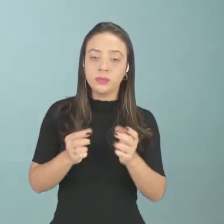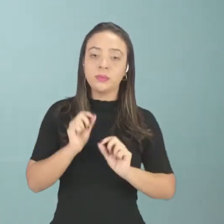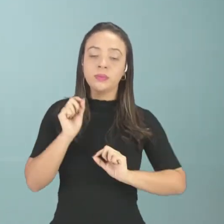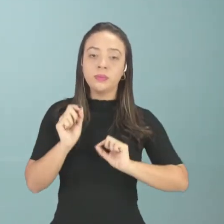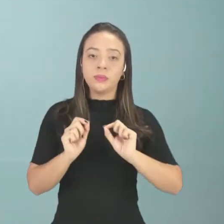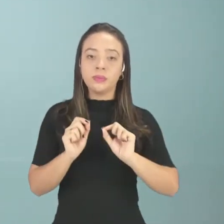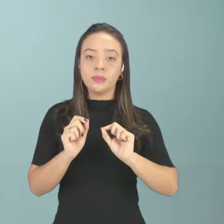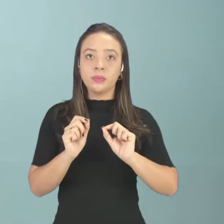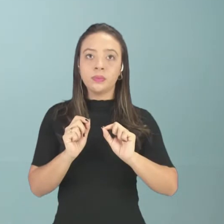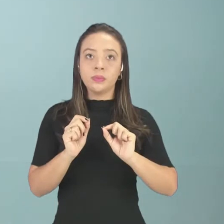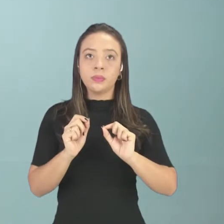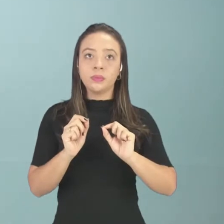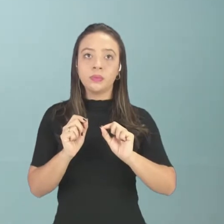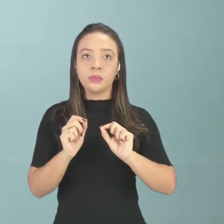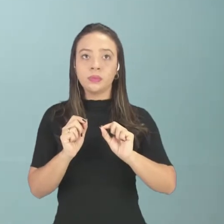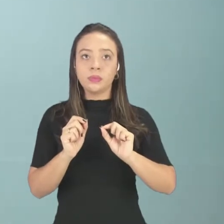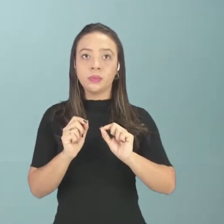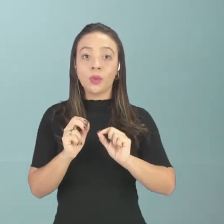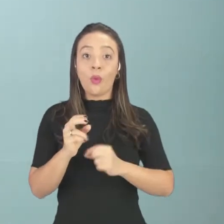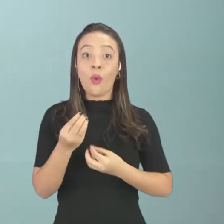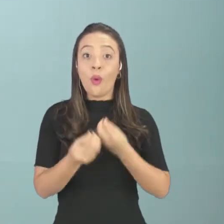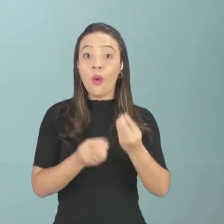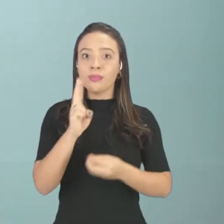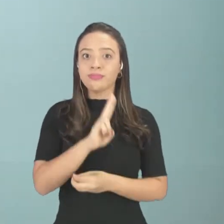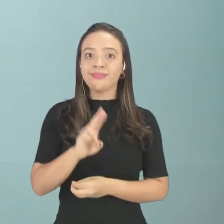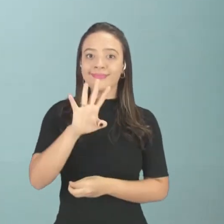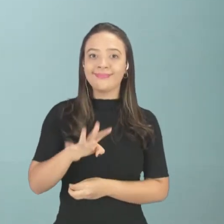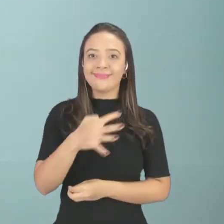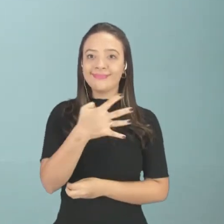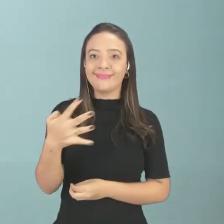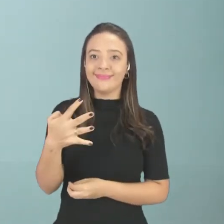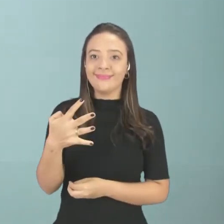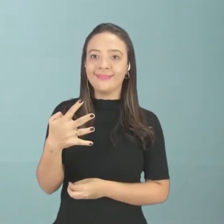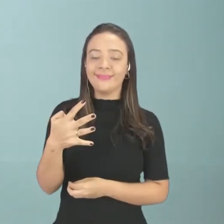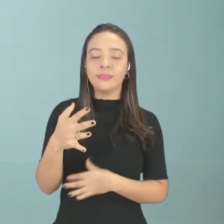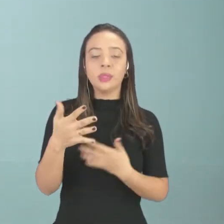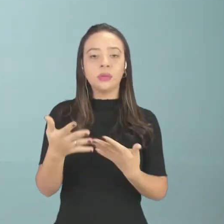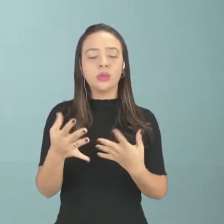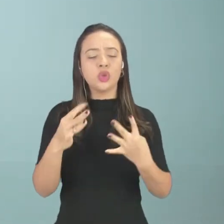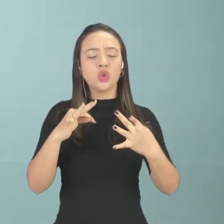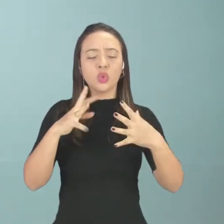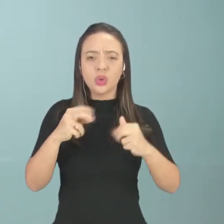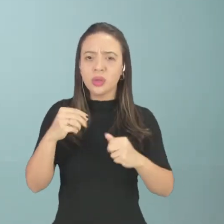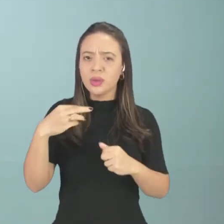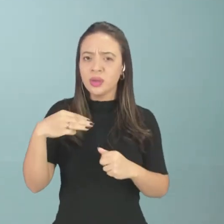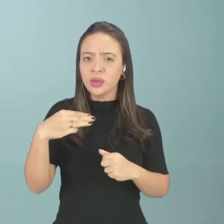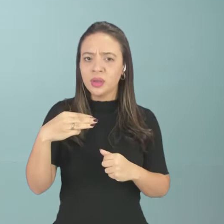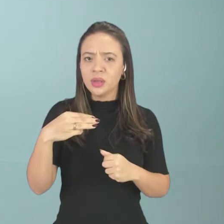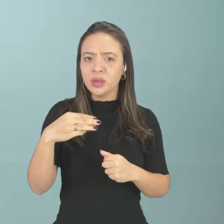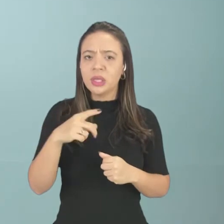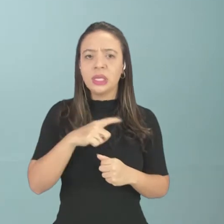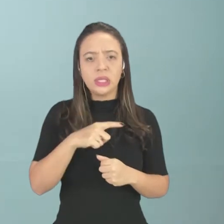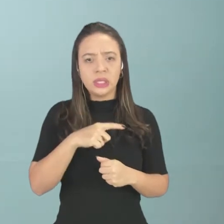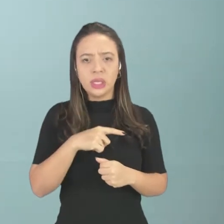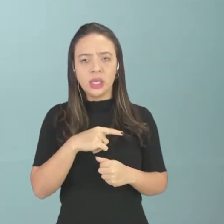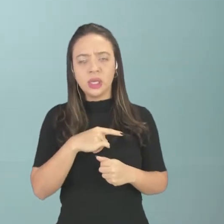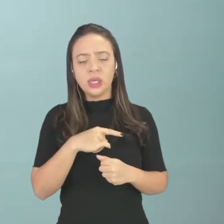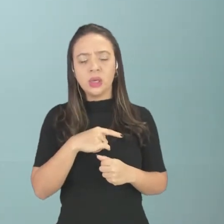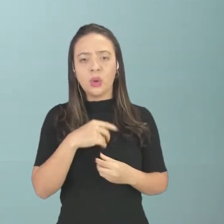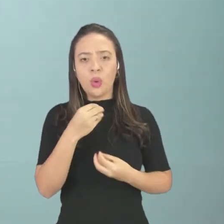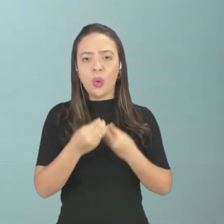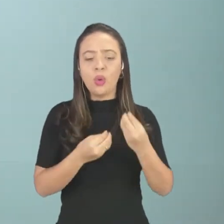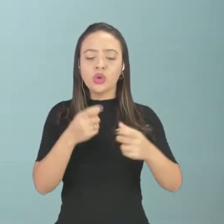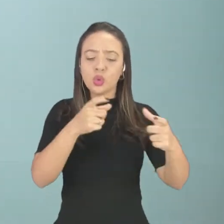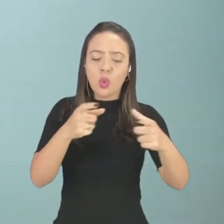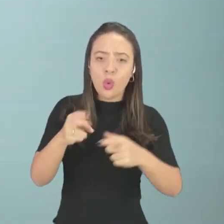será aplicações de matrizes. Professor, mas toda a matemática ela tem as suas aplicabilidades? Sim,